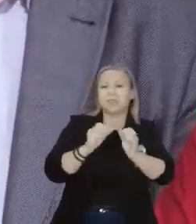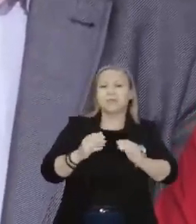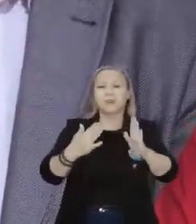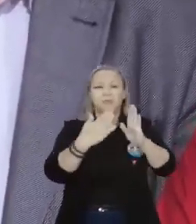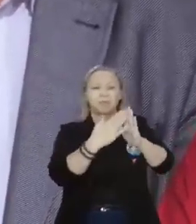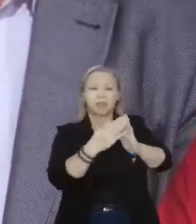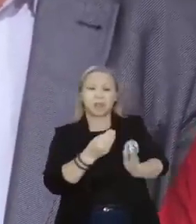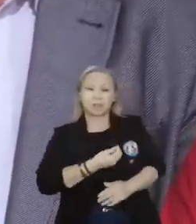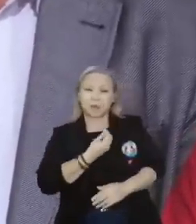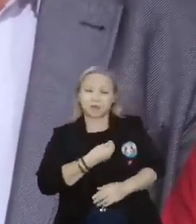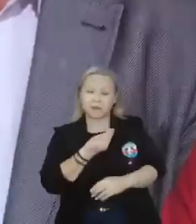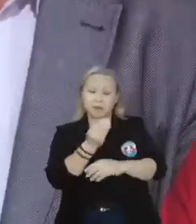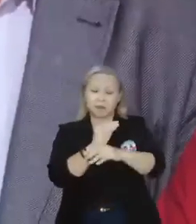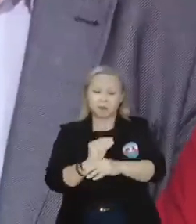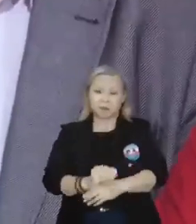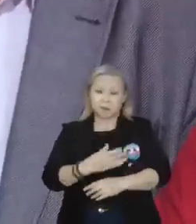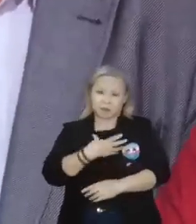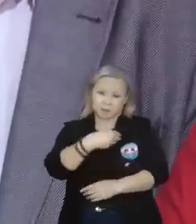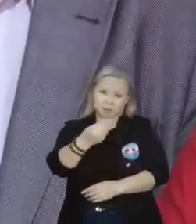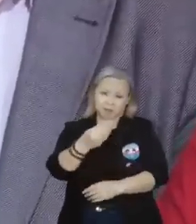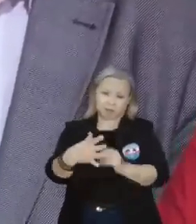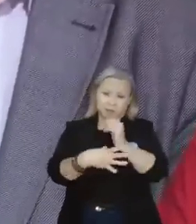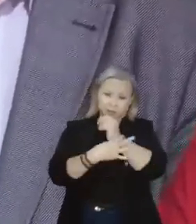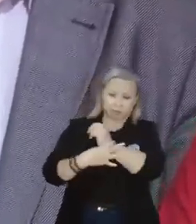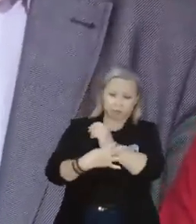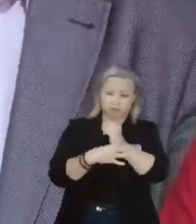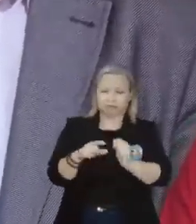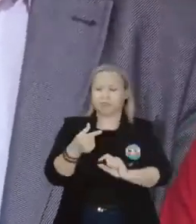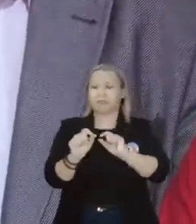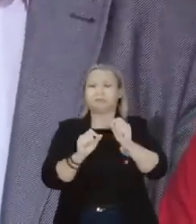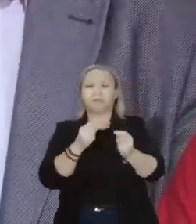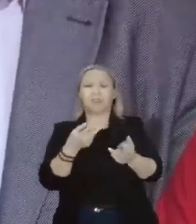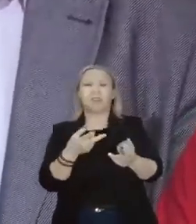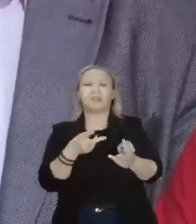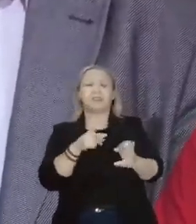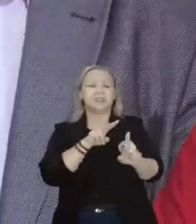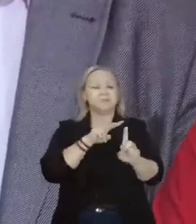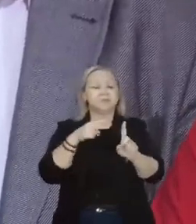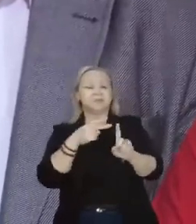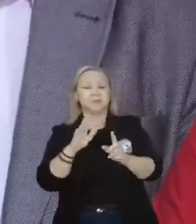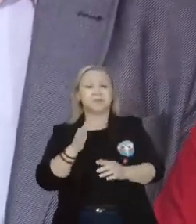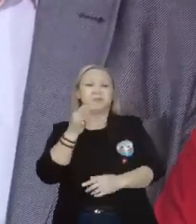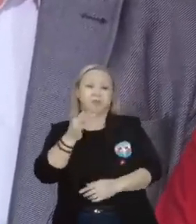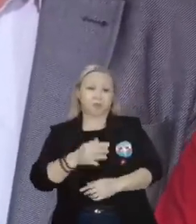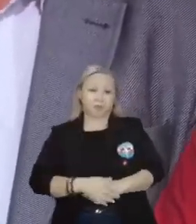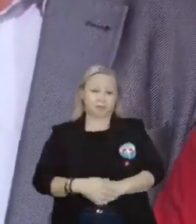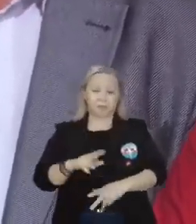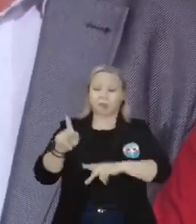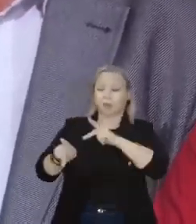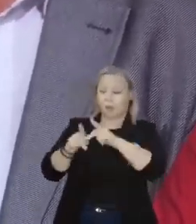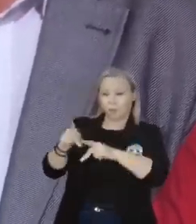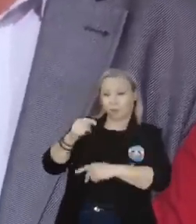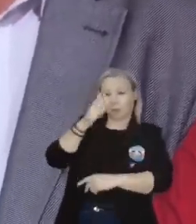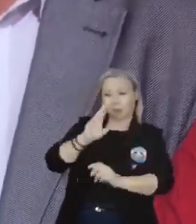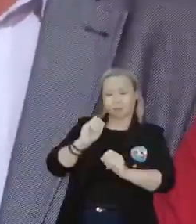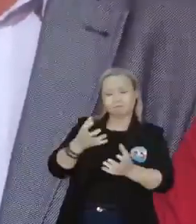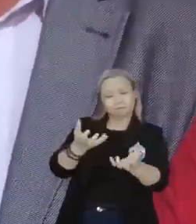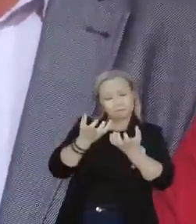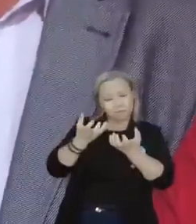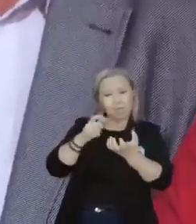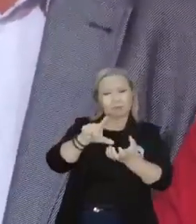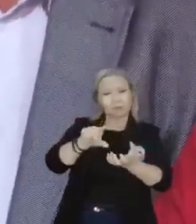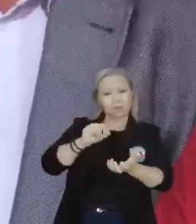filhos com segurança, que não há nenhuma perspectiva de futuro. O povo brasileiro quer viver bem, quer comer